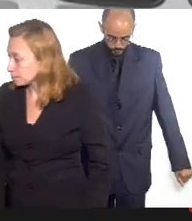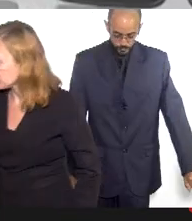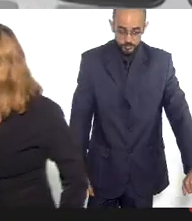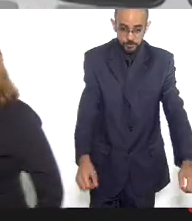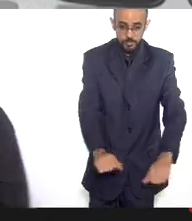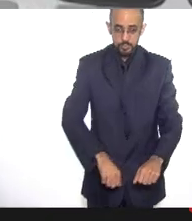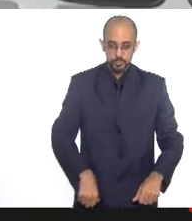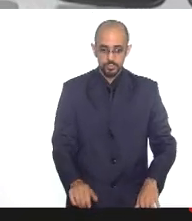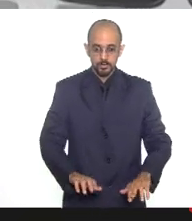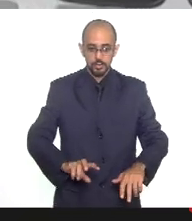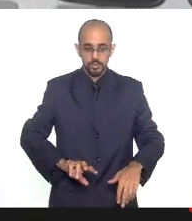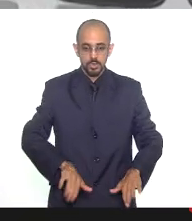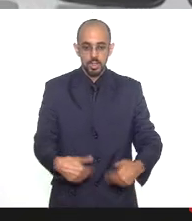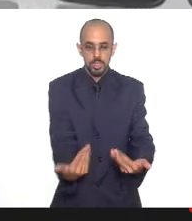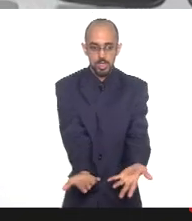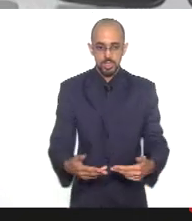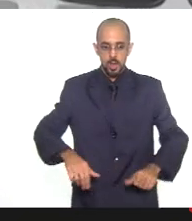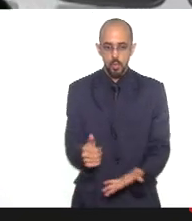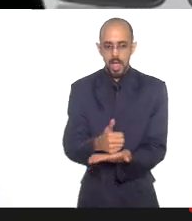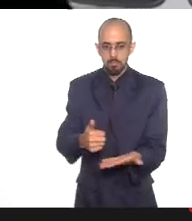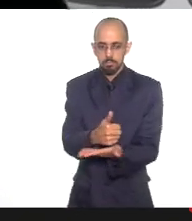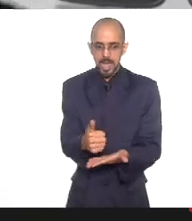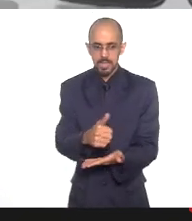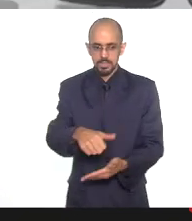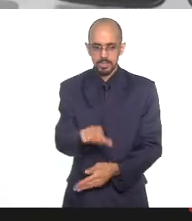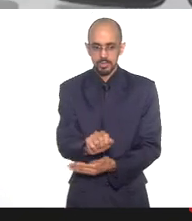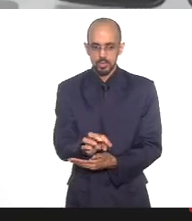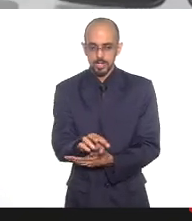Consequentemente, a base do ativo